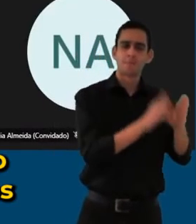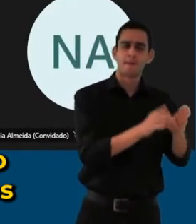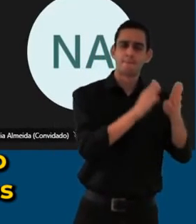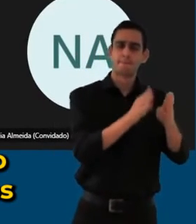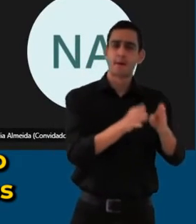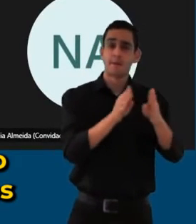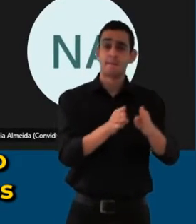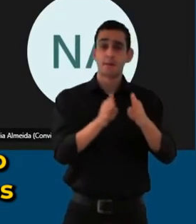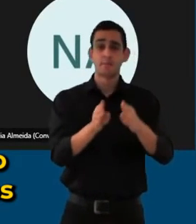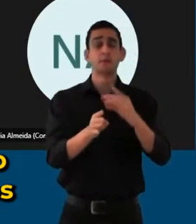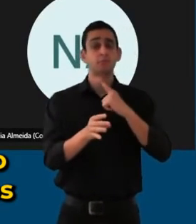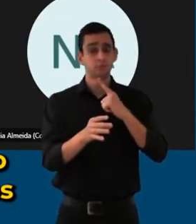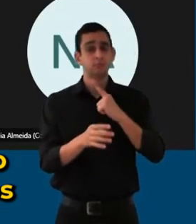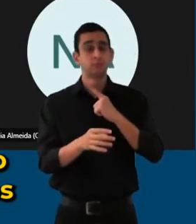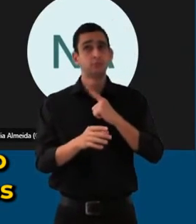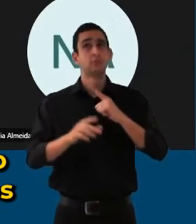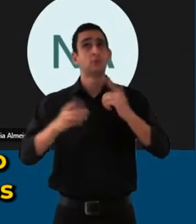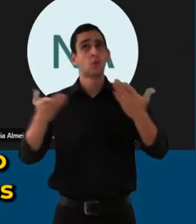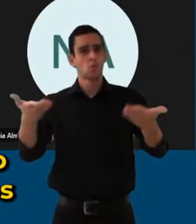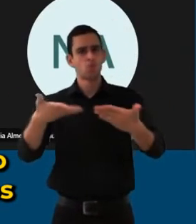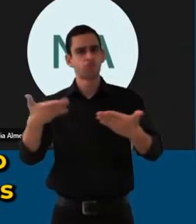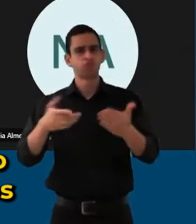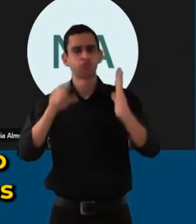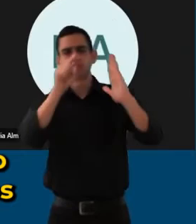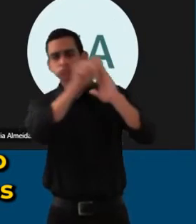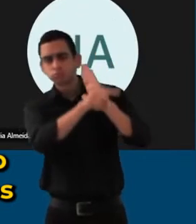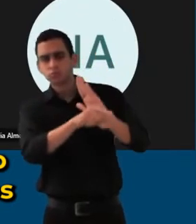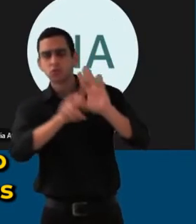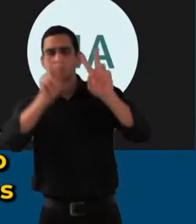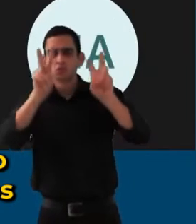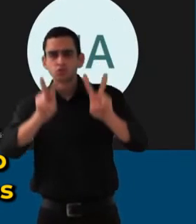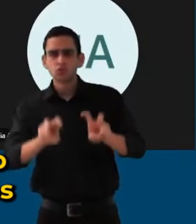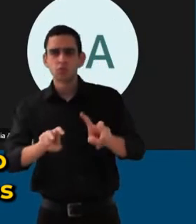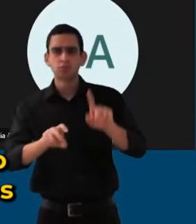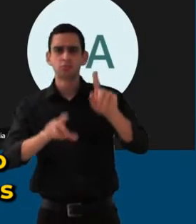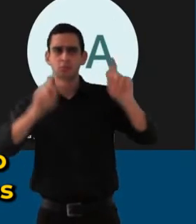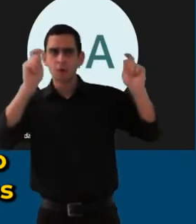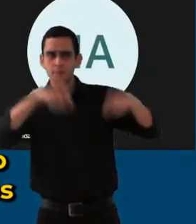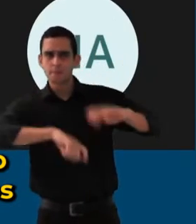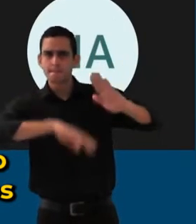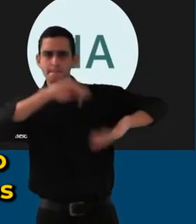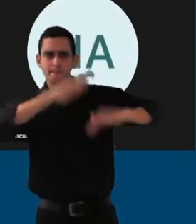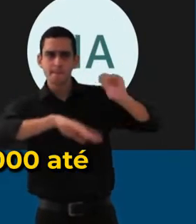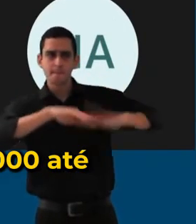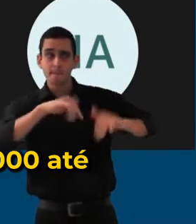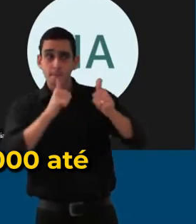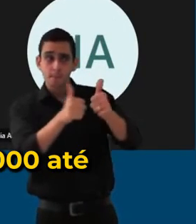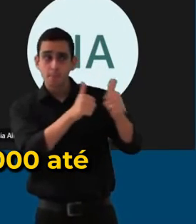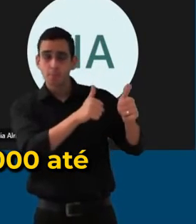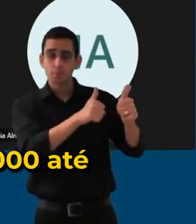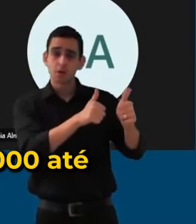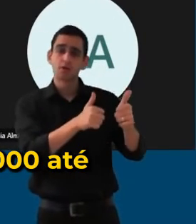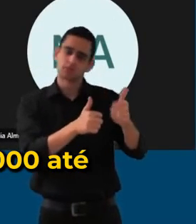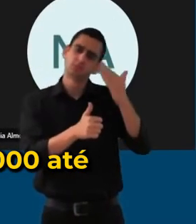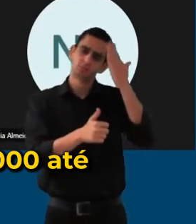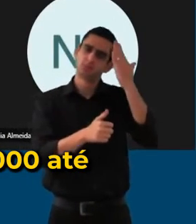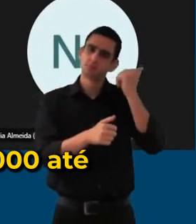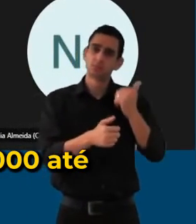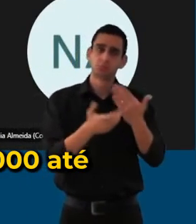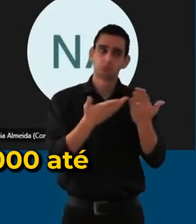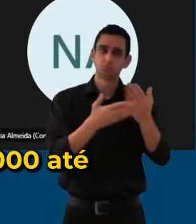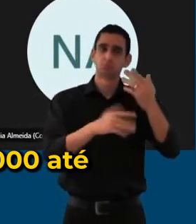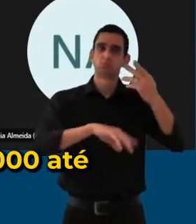se discute em nenhum momento a capacitação dos responsáveis técnicos que firmaram todos